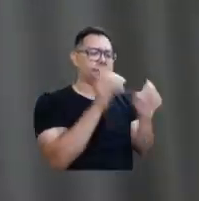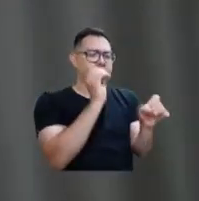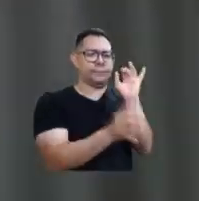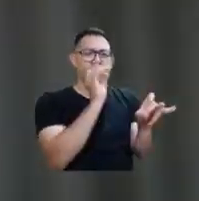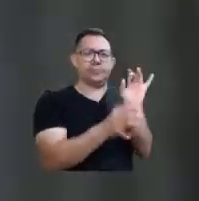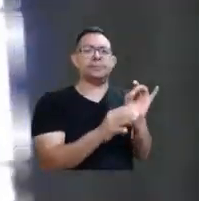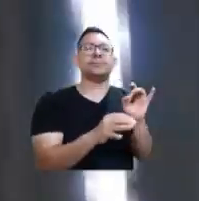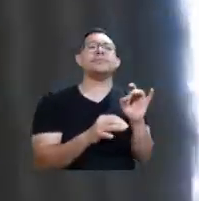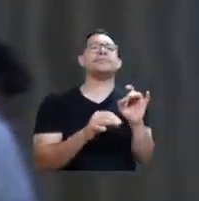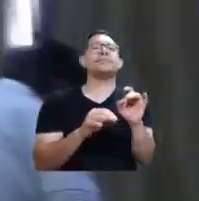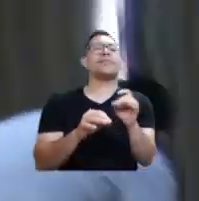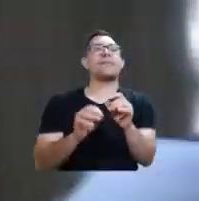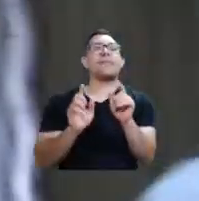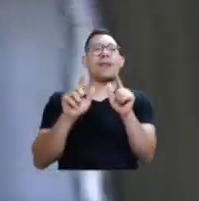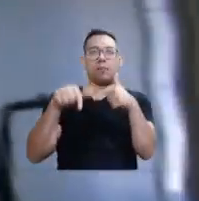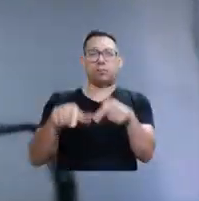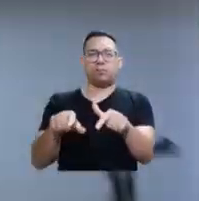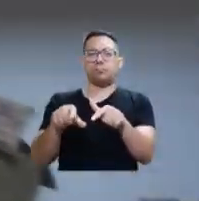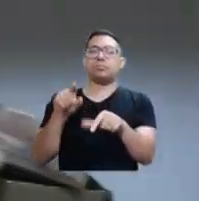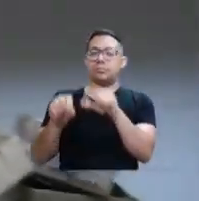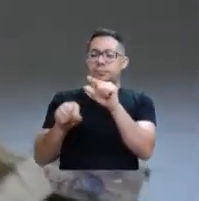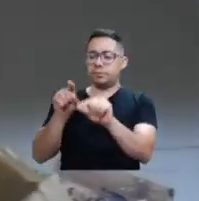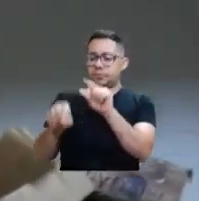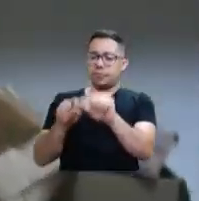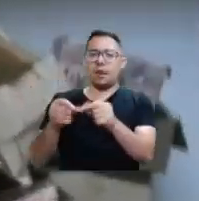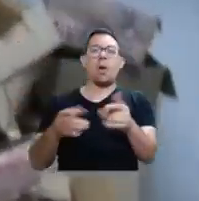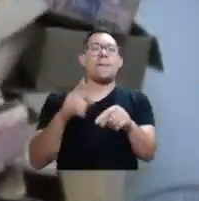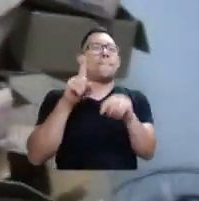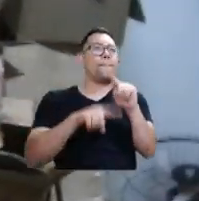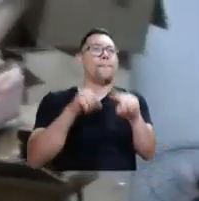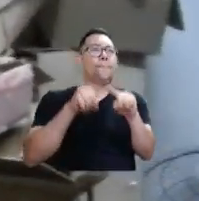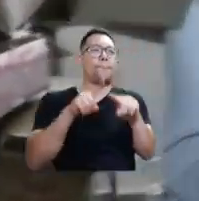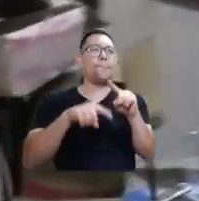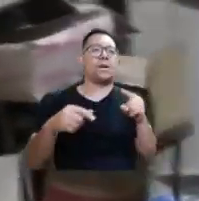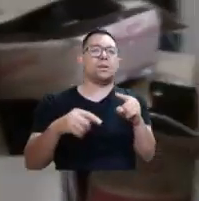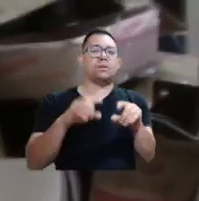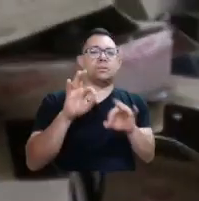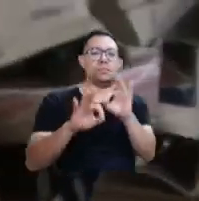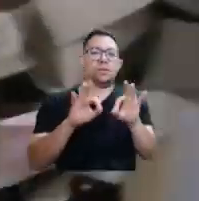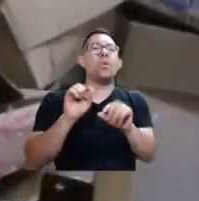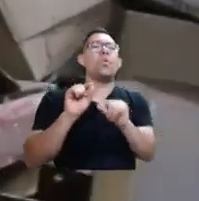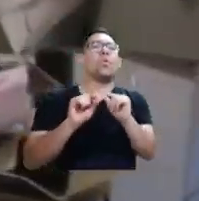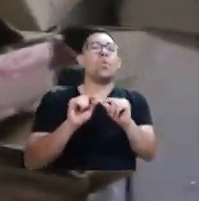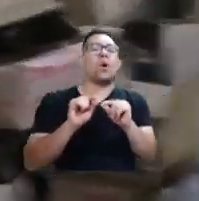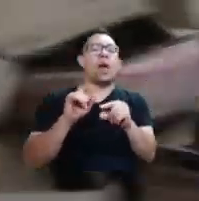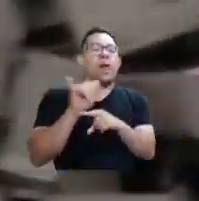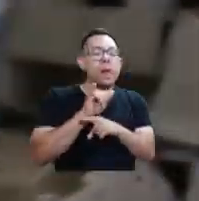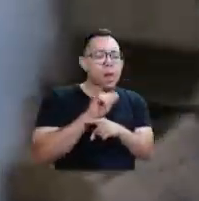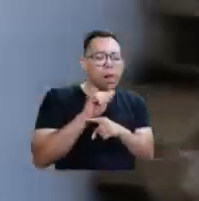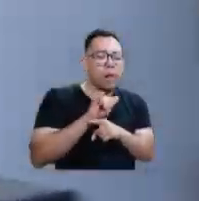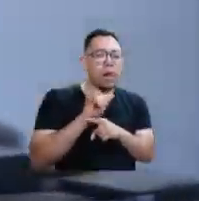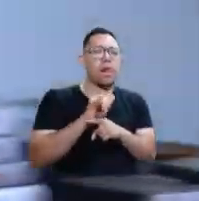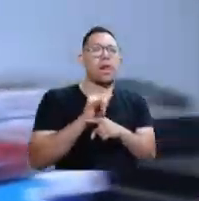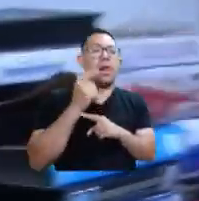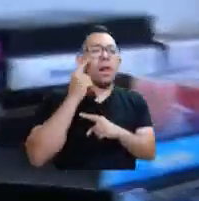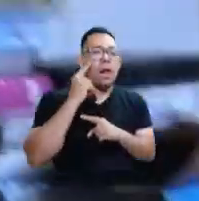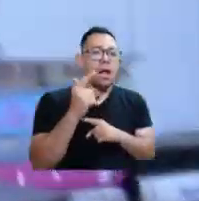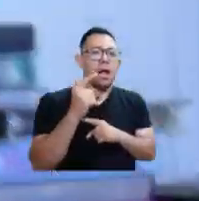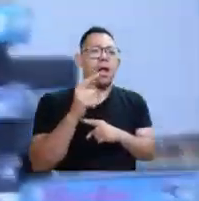o segundo desencaixe desse material, né, que foi o que veio da triagem para cá, e agora esse material está